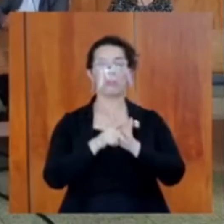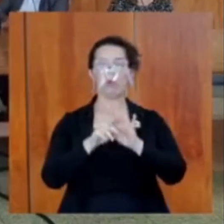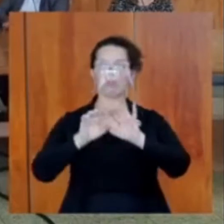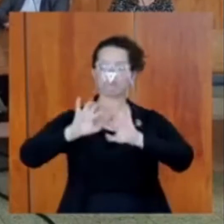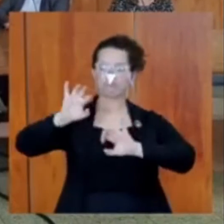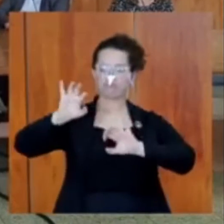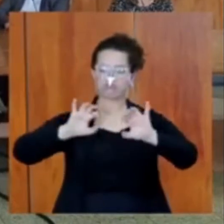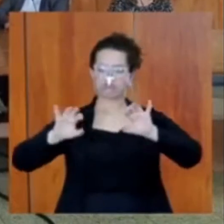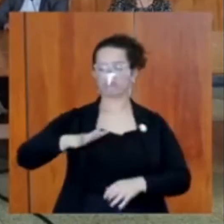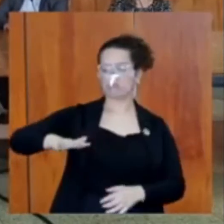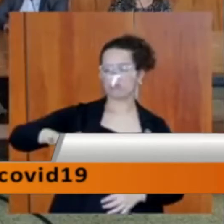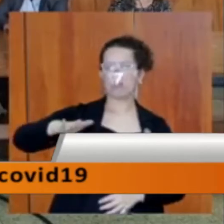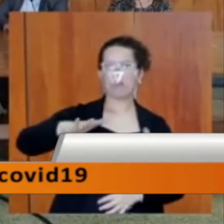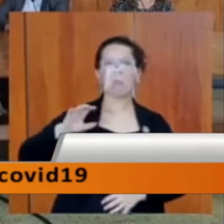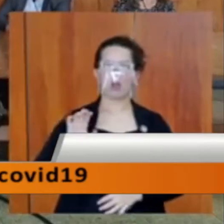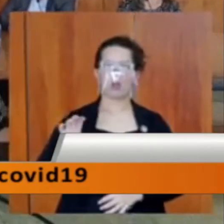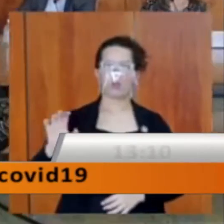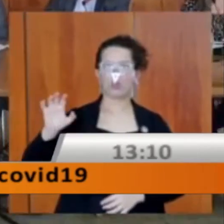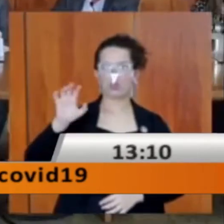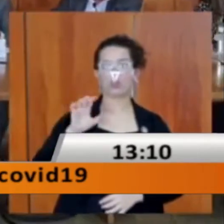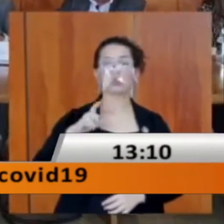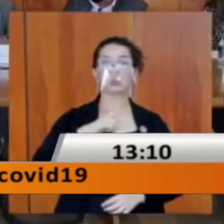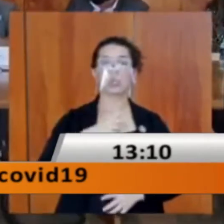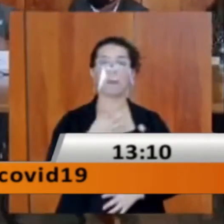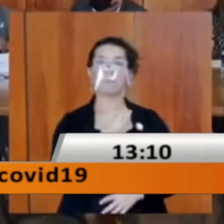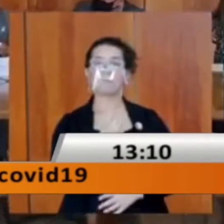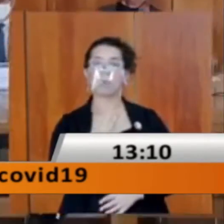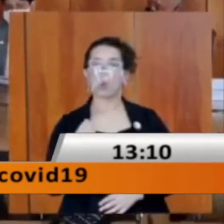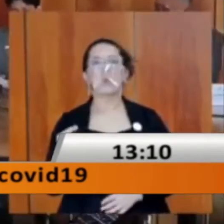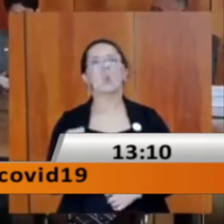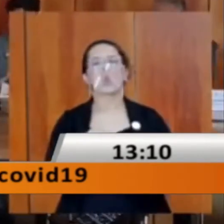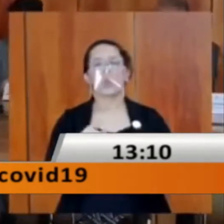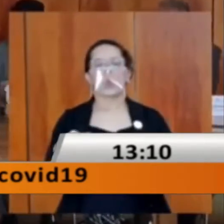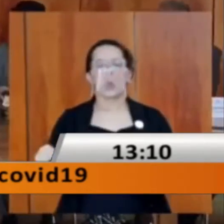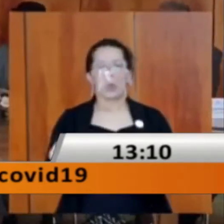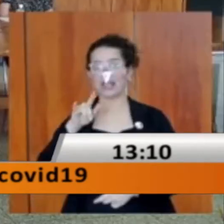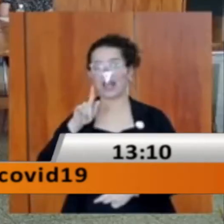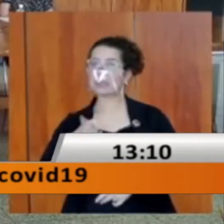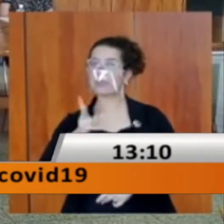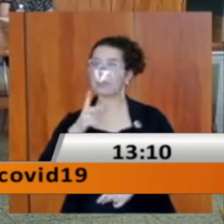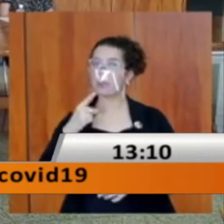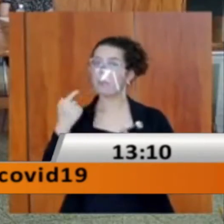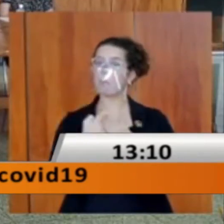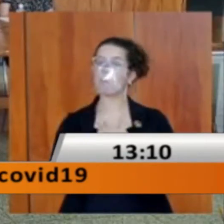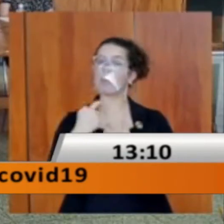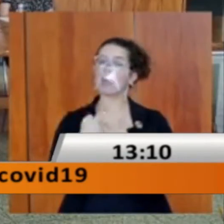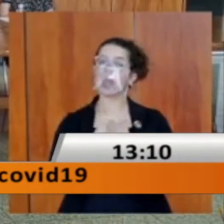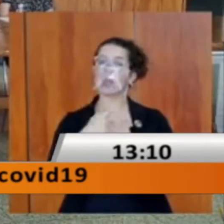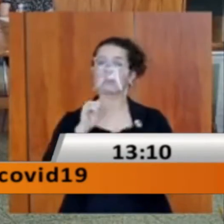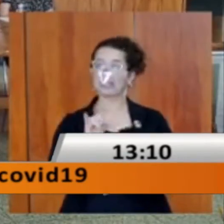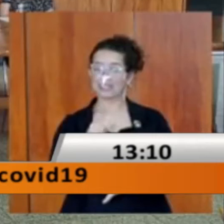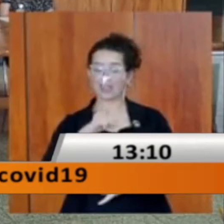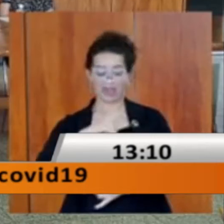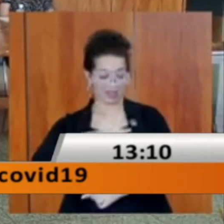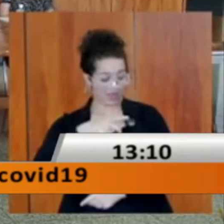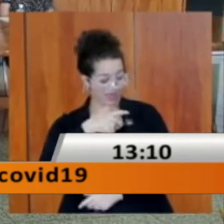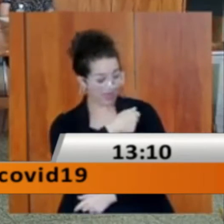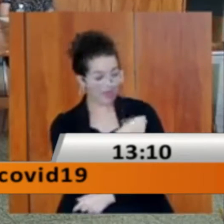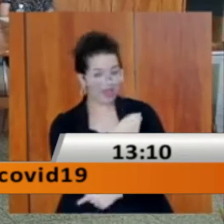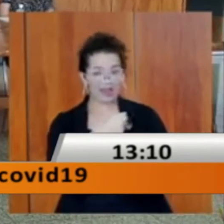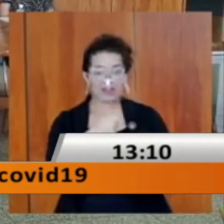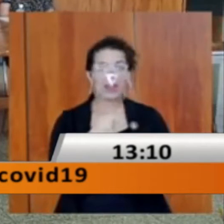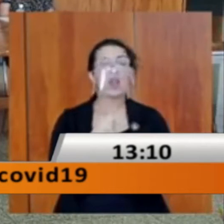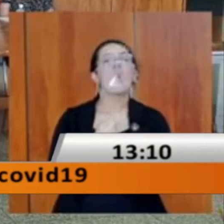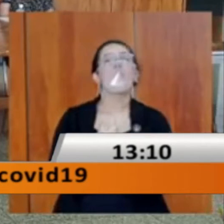um grande quantitativo de salas, temos um grande quantitativo de população, temos quantidade de seringas suficientes